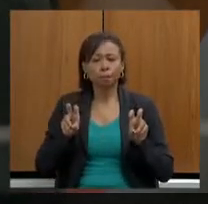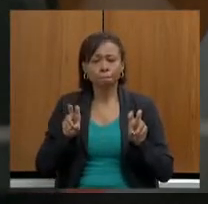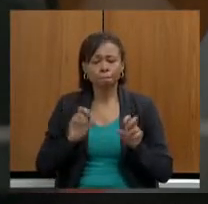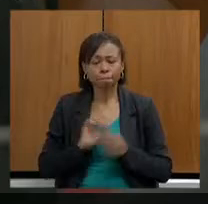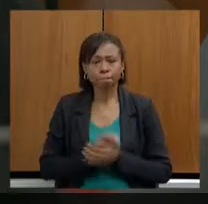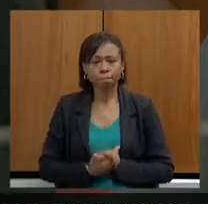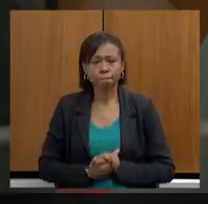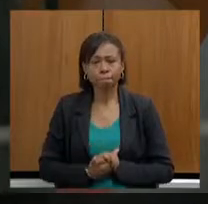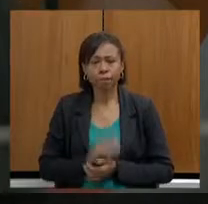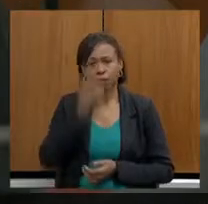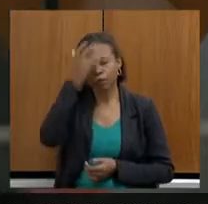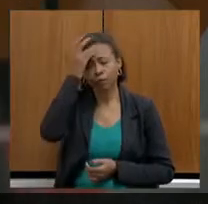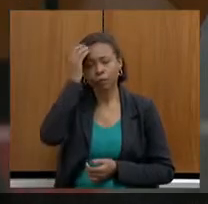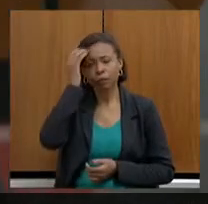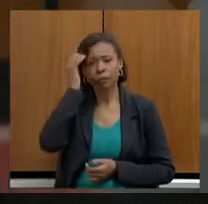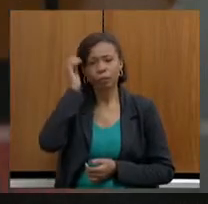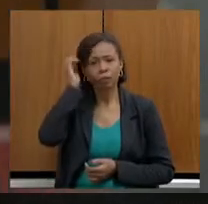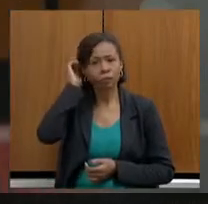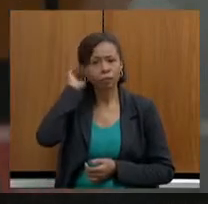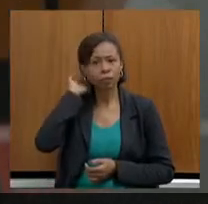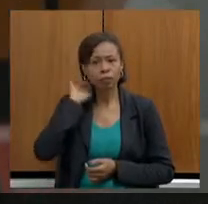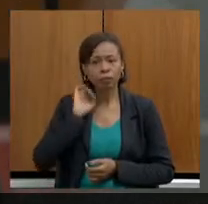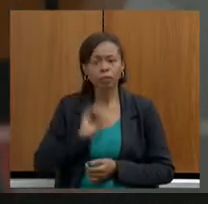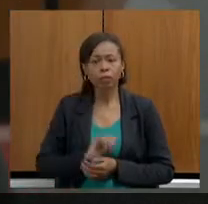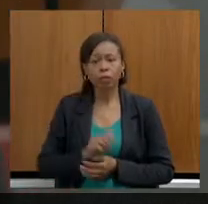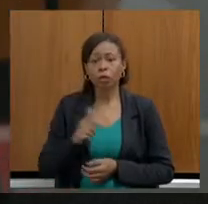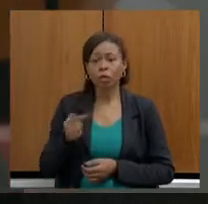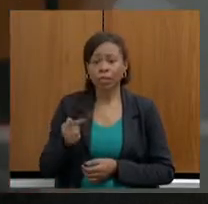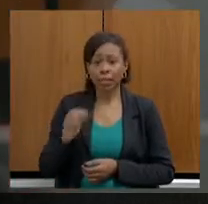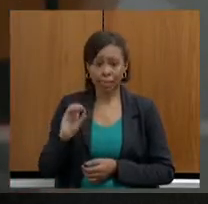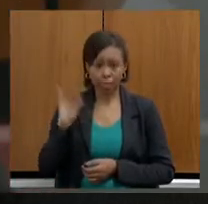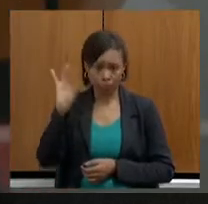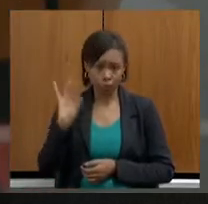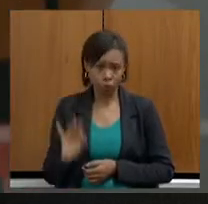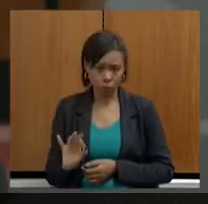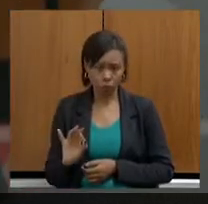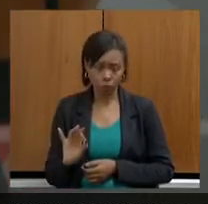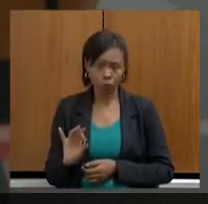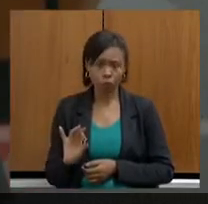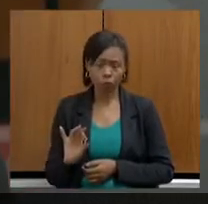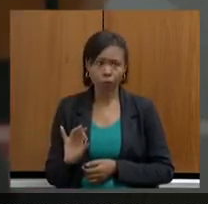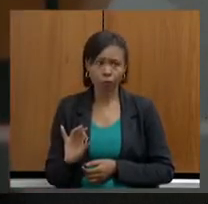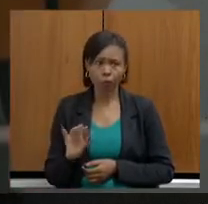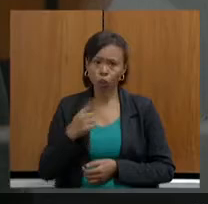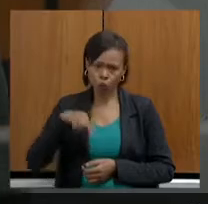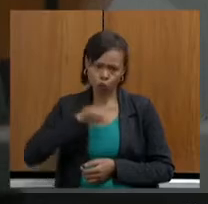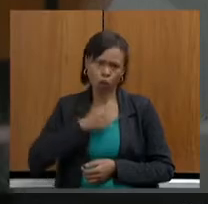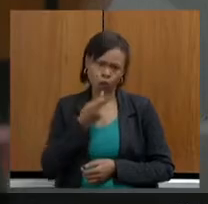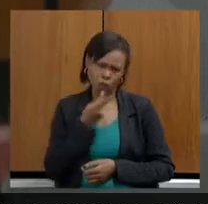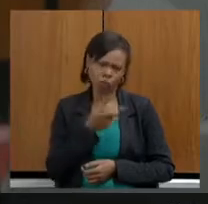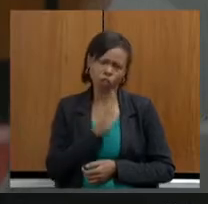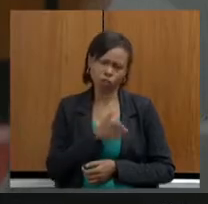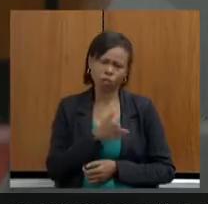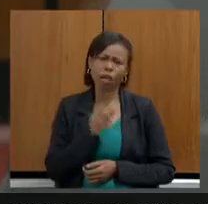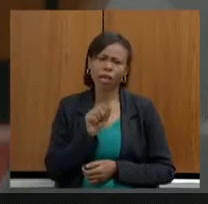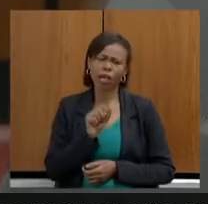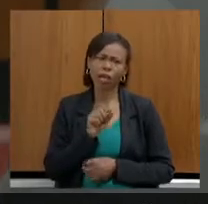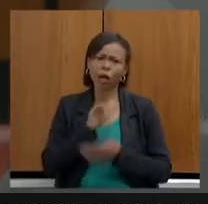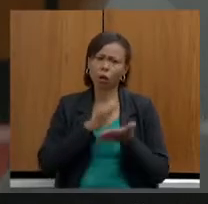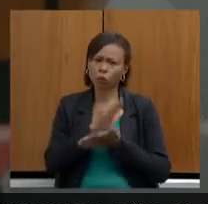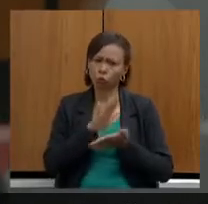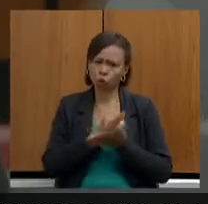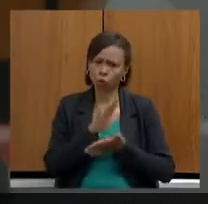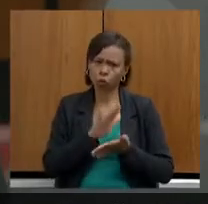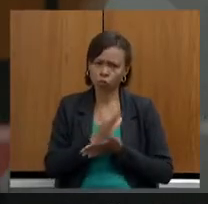e a situação dos setenta por cento a gente falava que no início da audiência né que foi publicado uma atualização